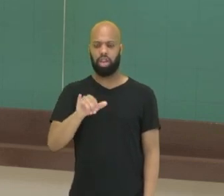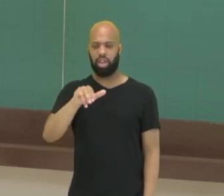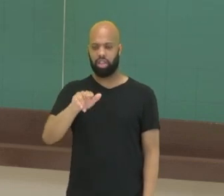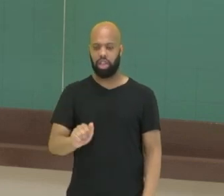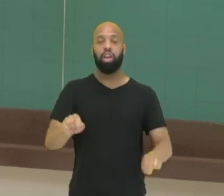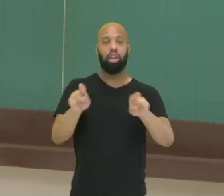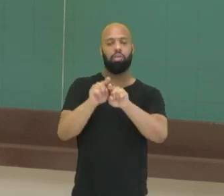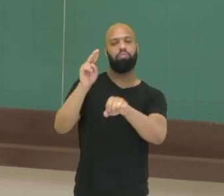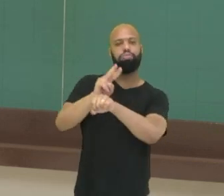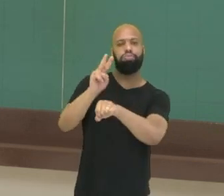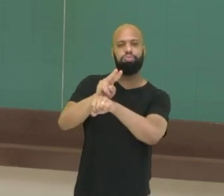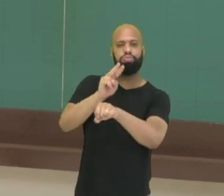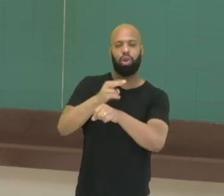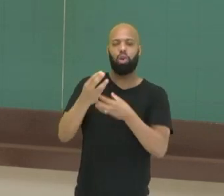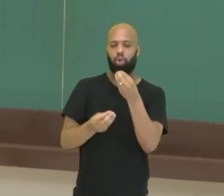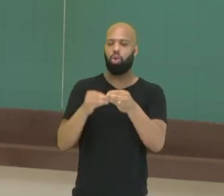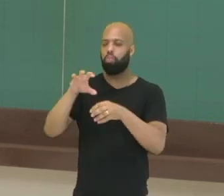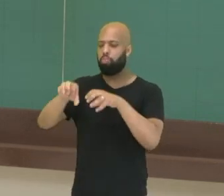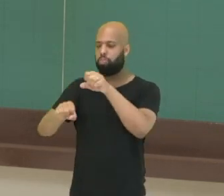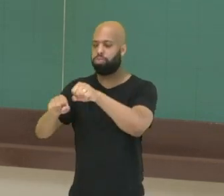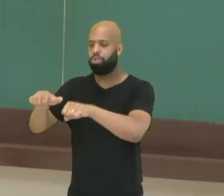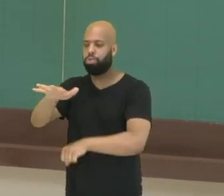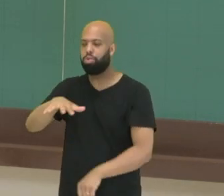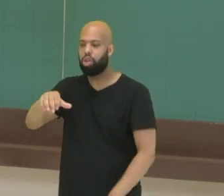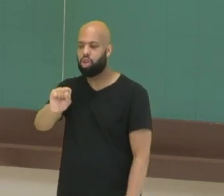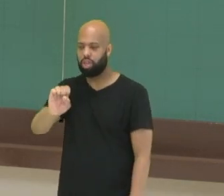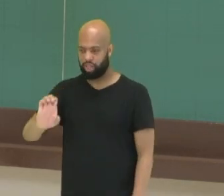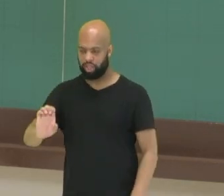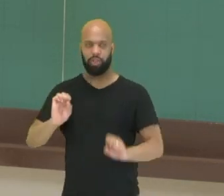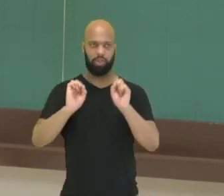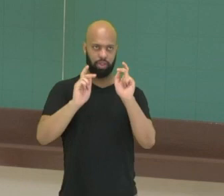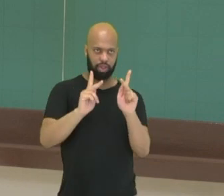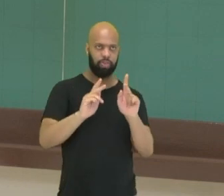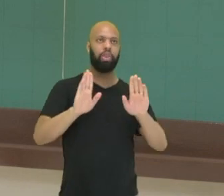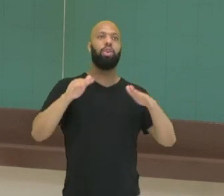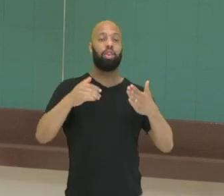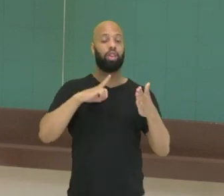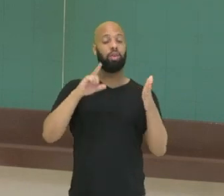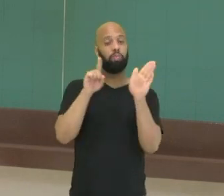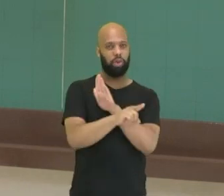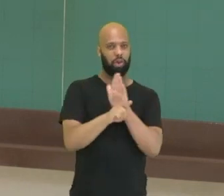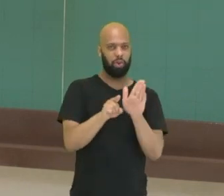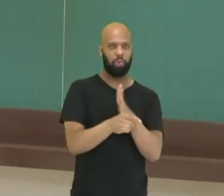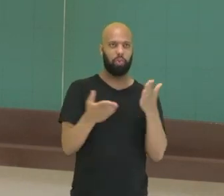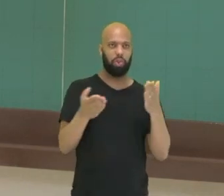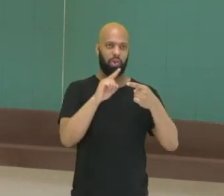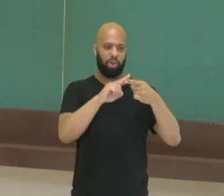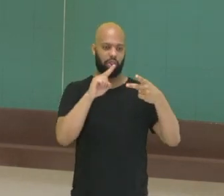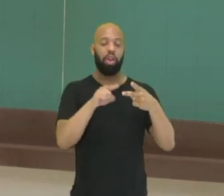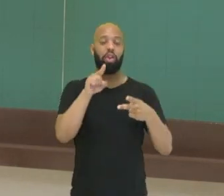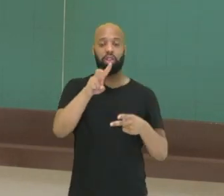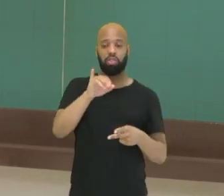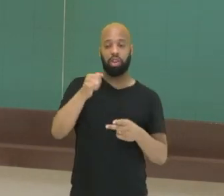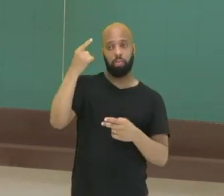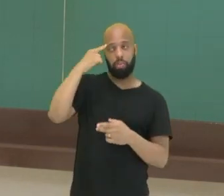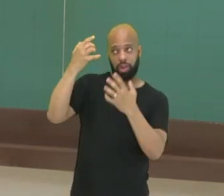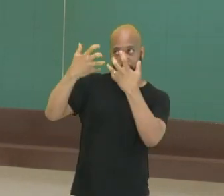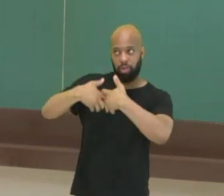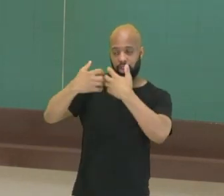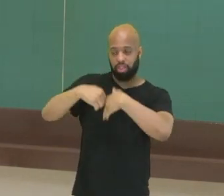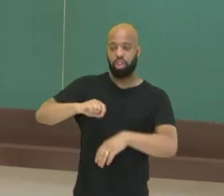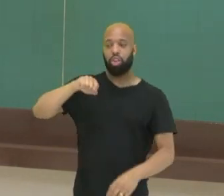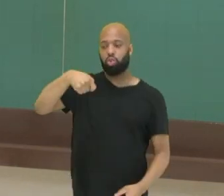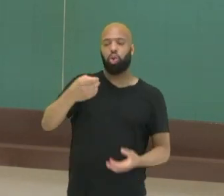ali relacionada à ocupação do Sudeste, né? E aí, duas perguntinhas para vocês pensarem a respeito